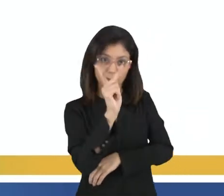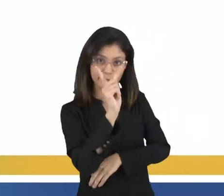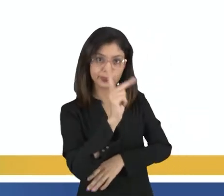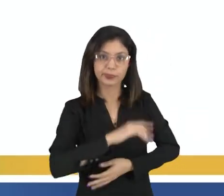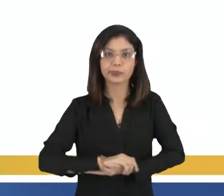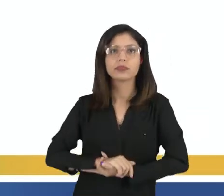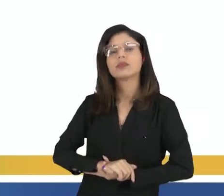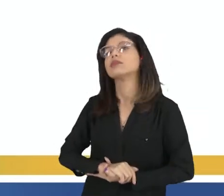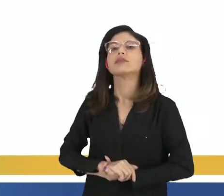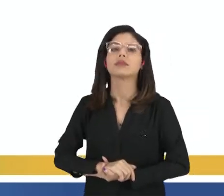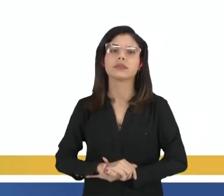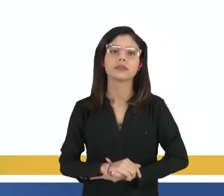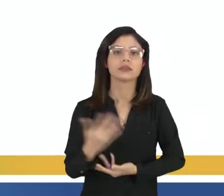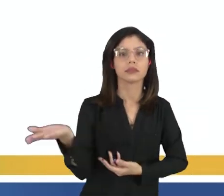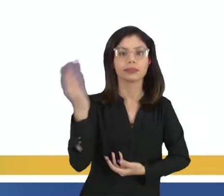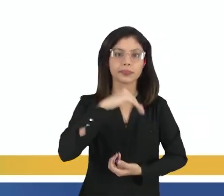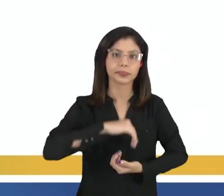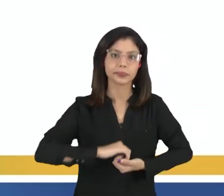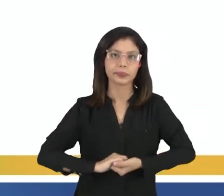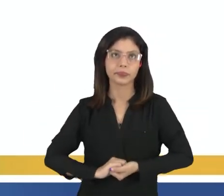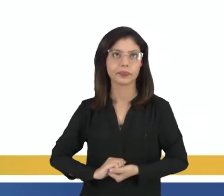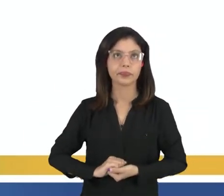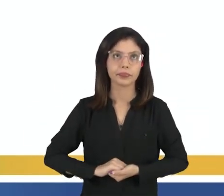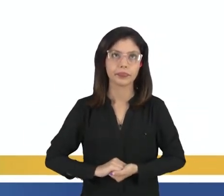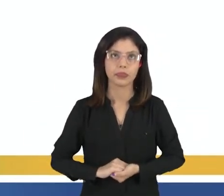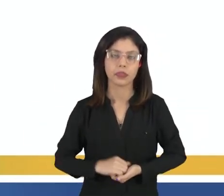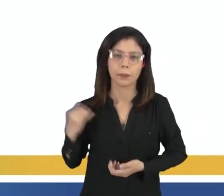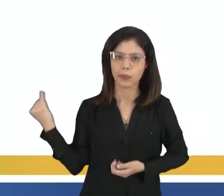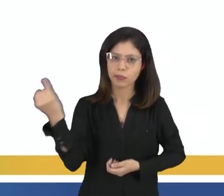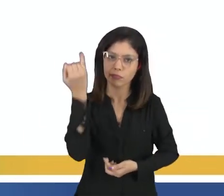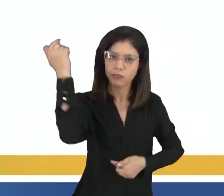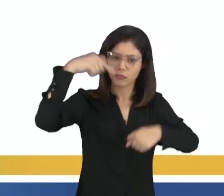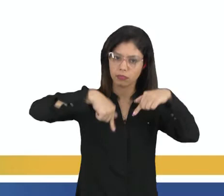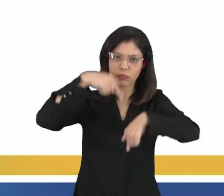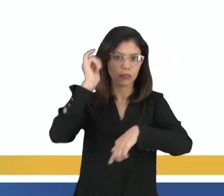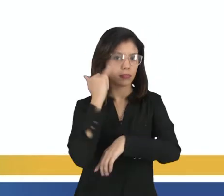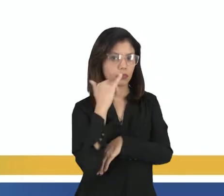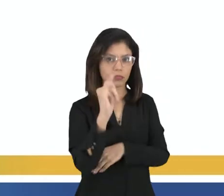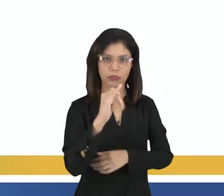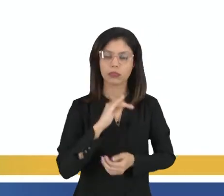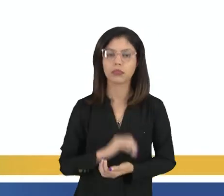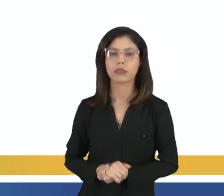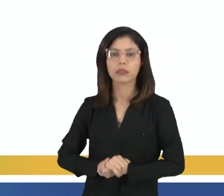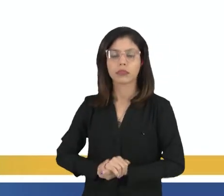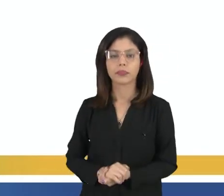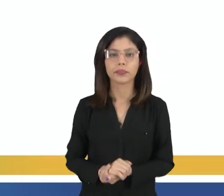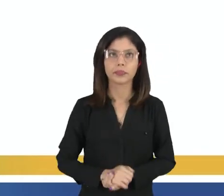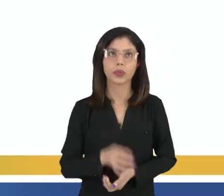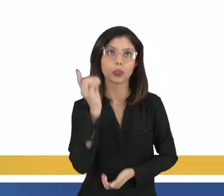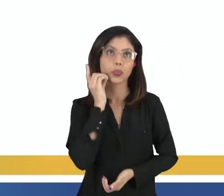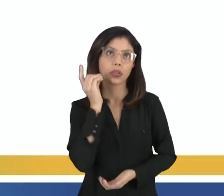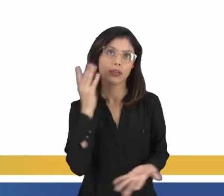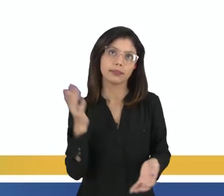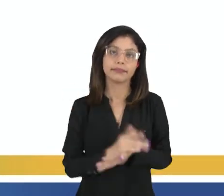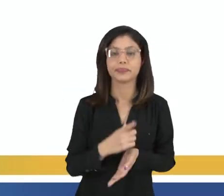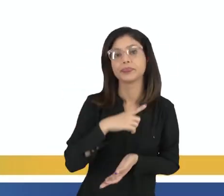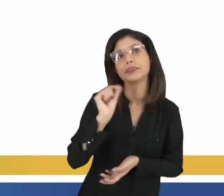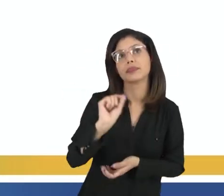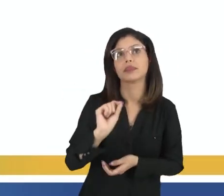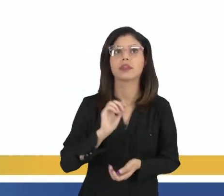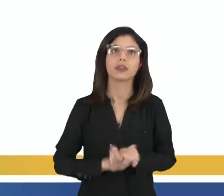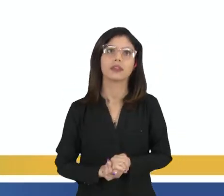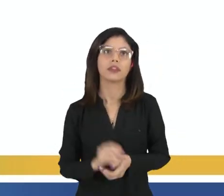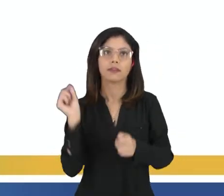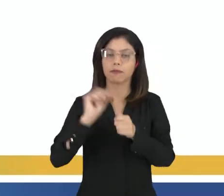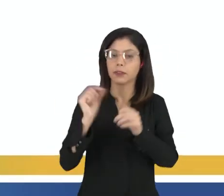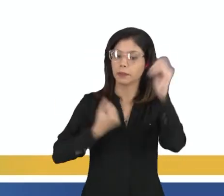ok? Então, vamos aqui. A importância da eletroquímica no nosso cotidiano. Então, nós temos aqui.